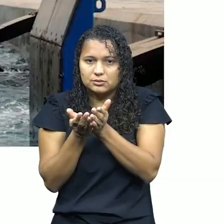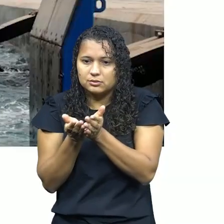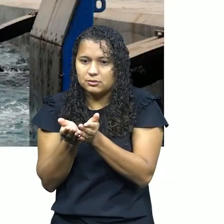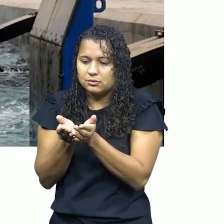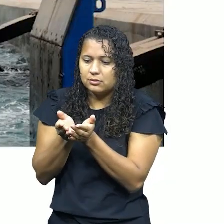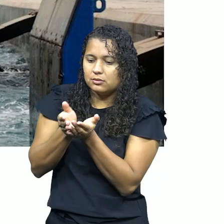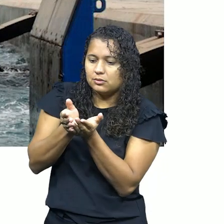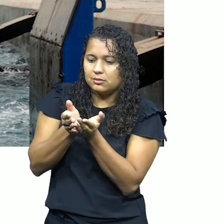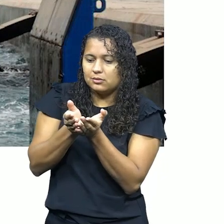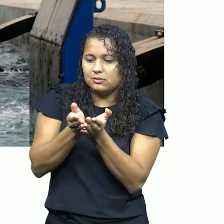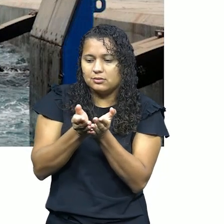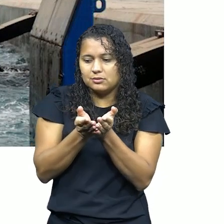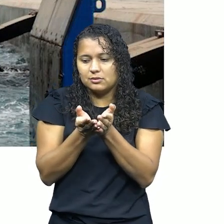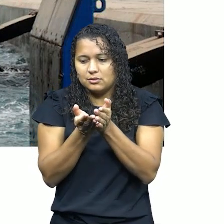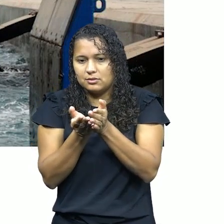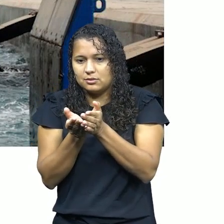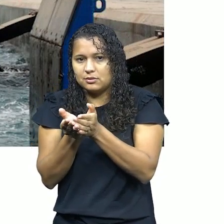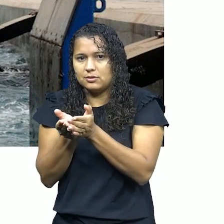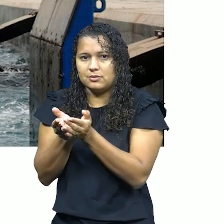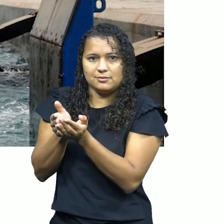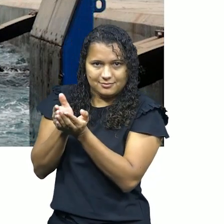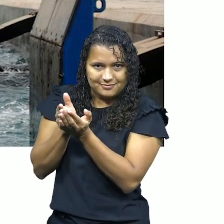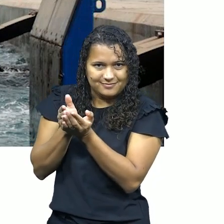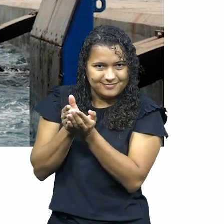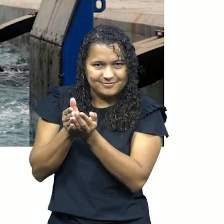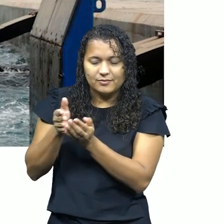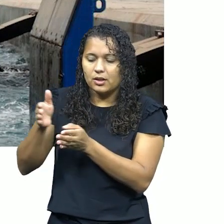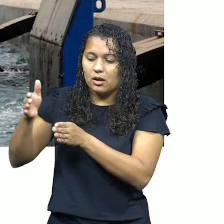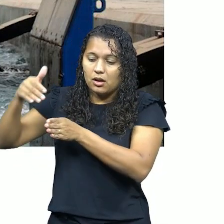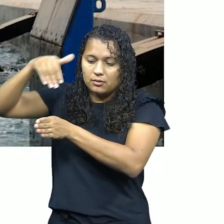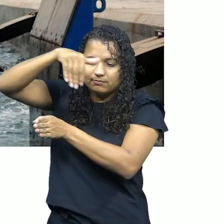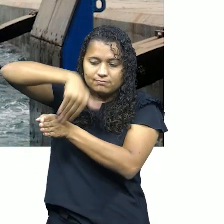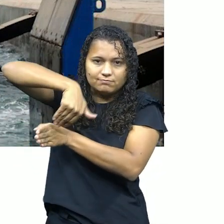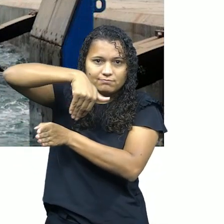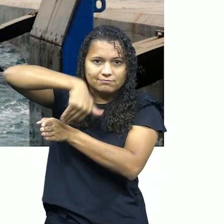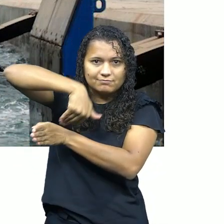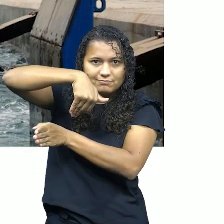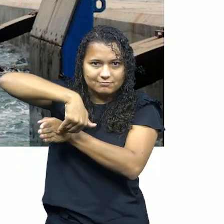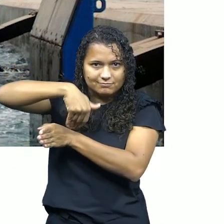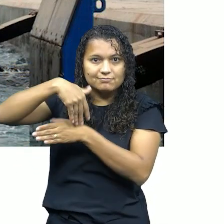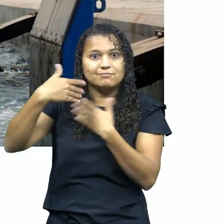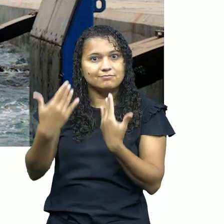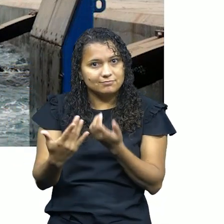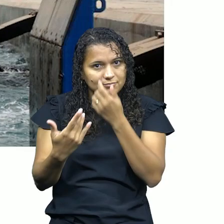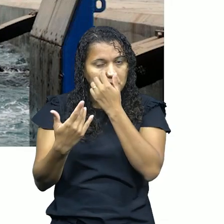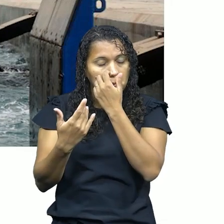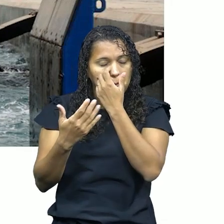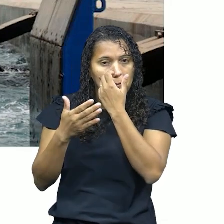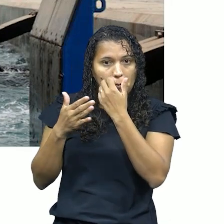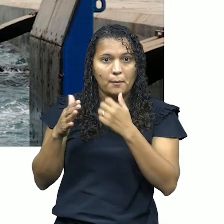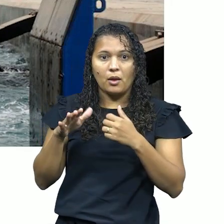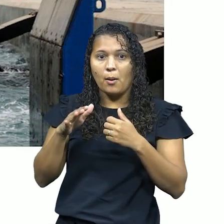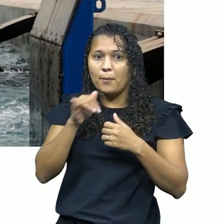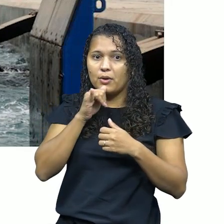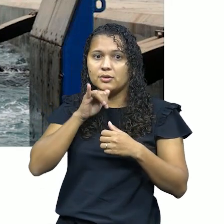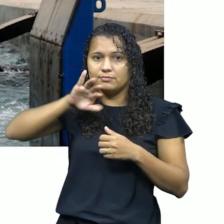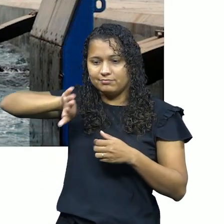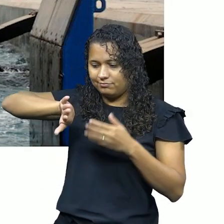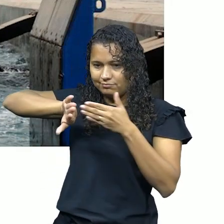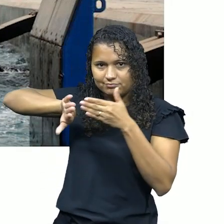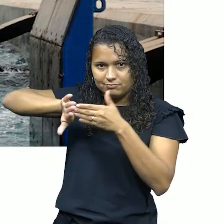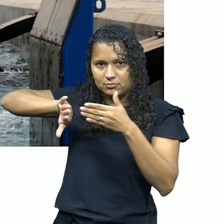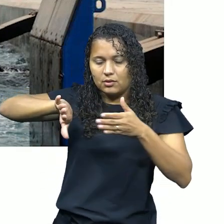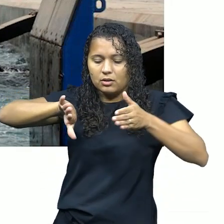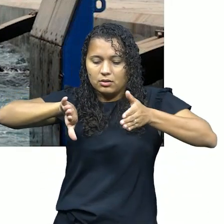se movimentar. Então as defensas, elas servem também para isso, para evitar que durante esse movimento ocorra atrito, né,